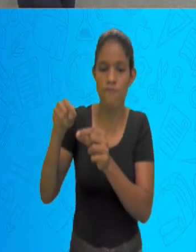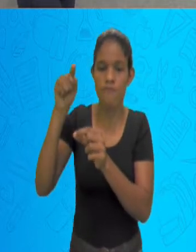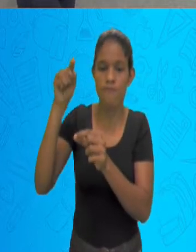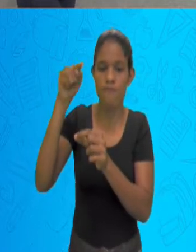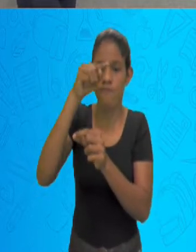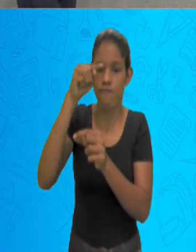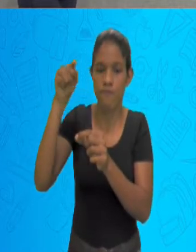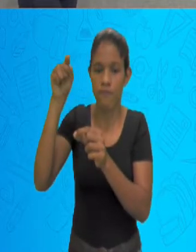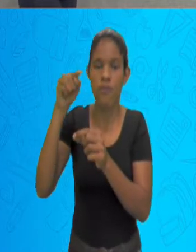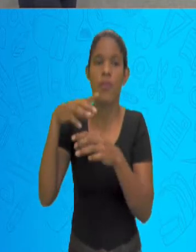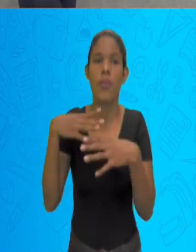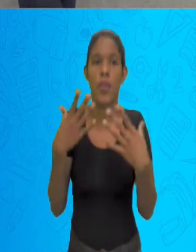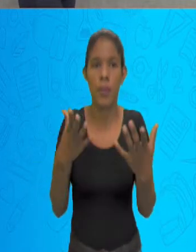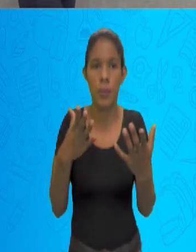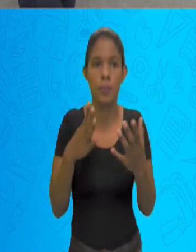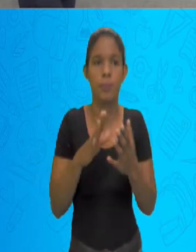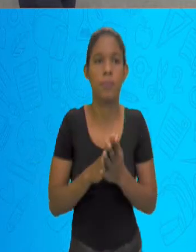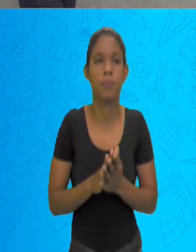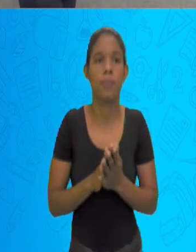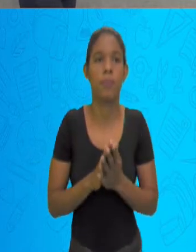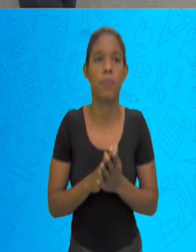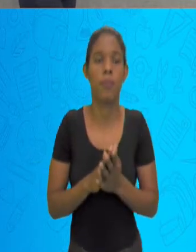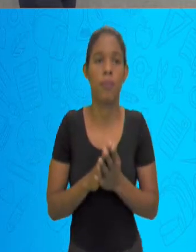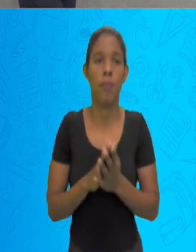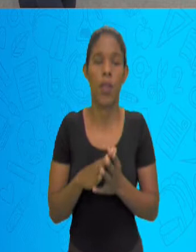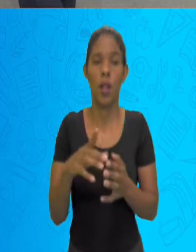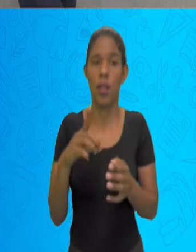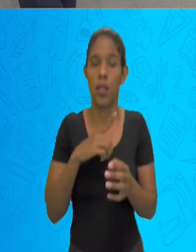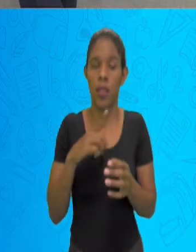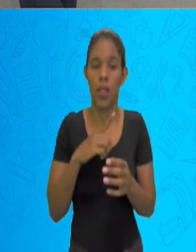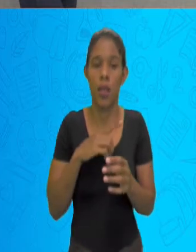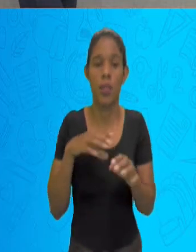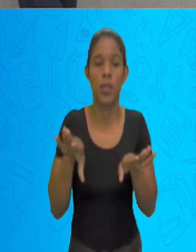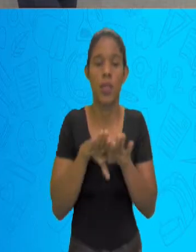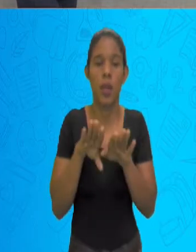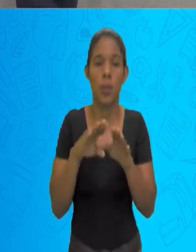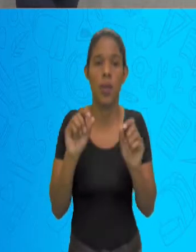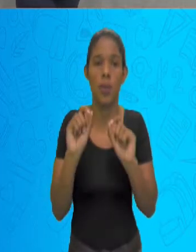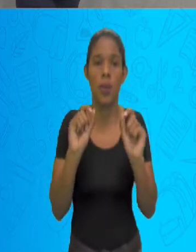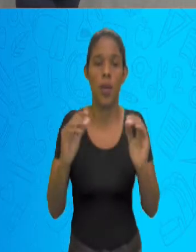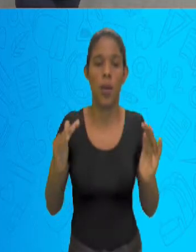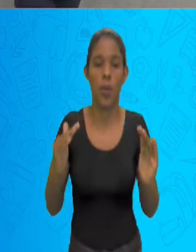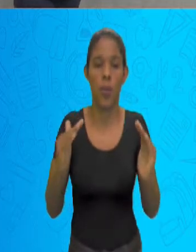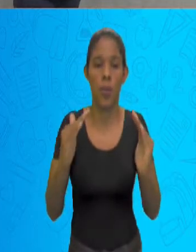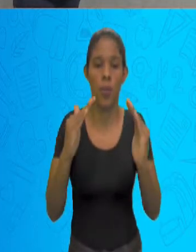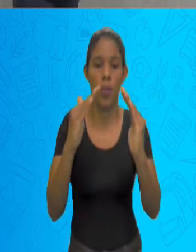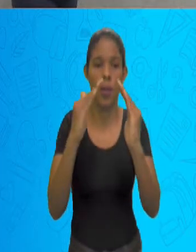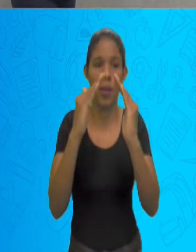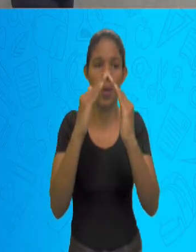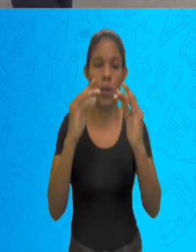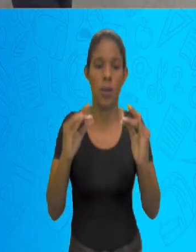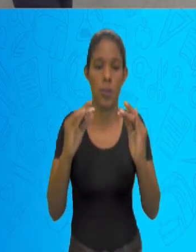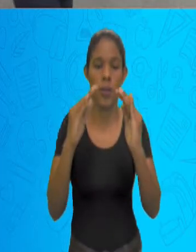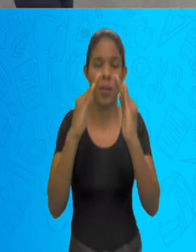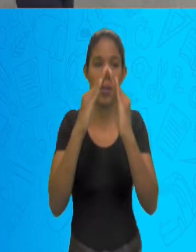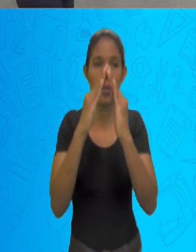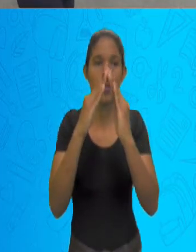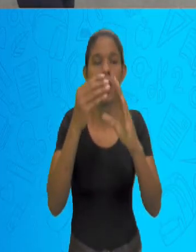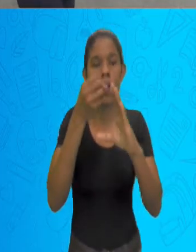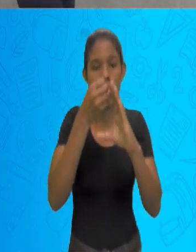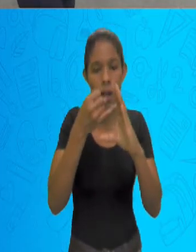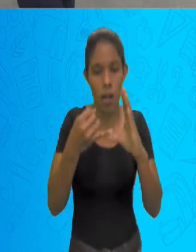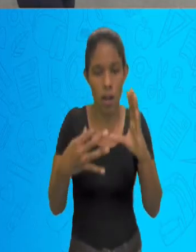de vértice, ok? Nós temos aqui também uma pirâmide, mostrando também estes elementos, que